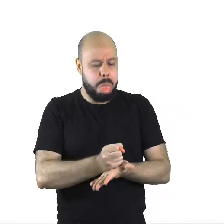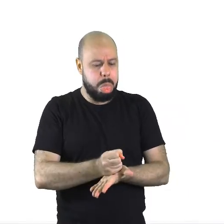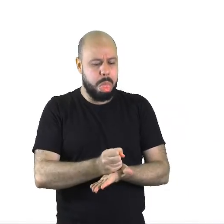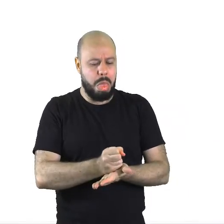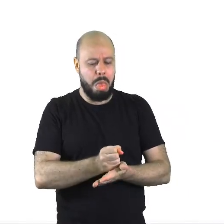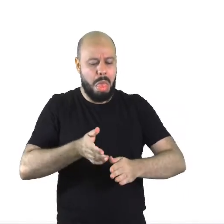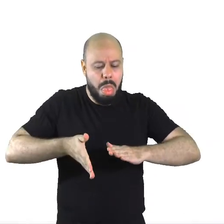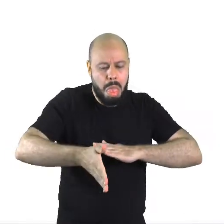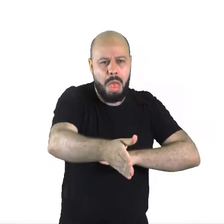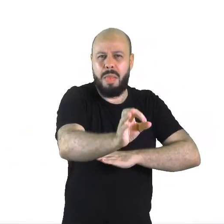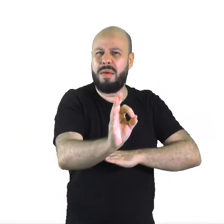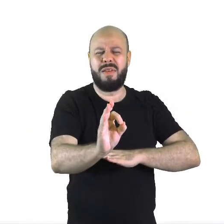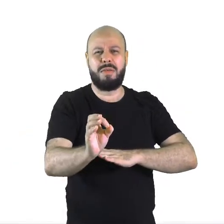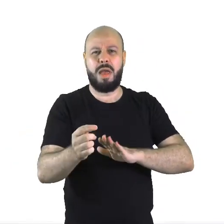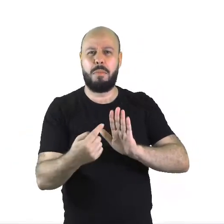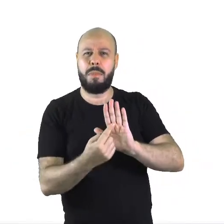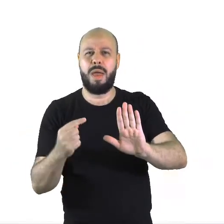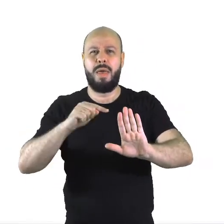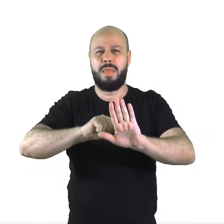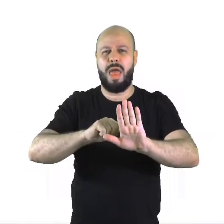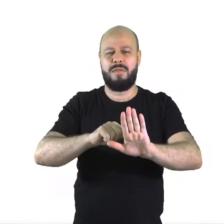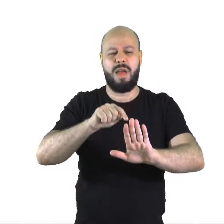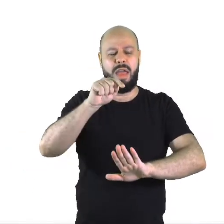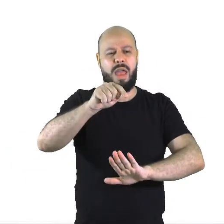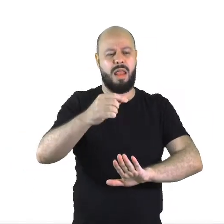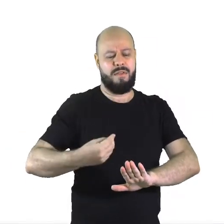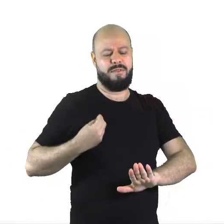ser uma metáfora da existência dele.